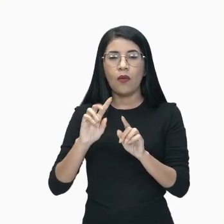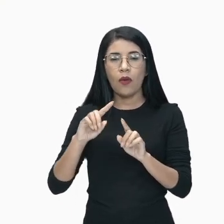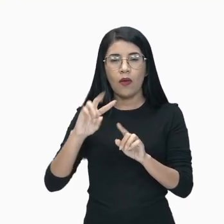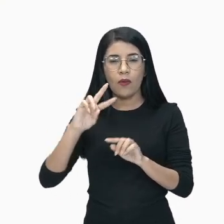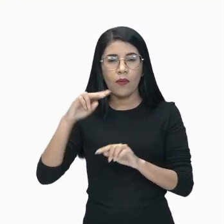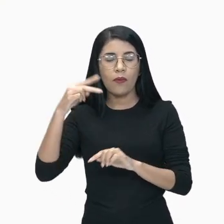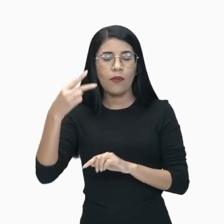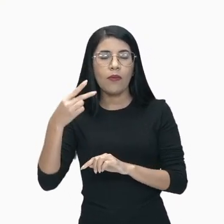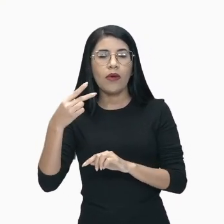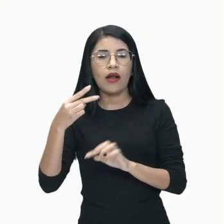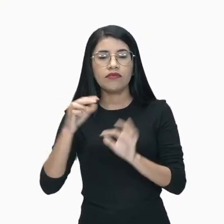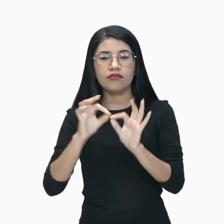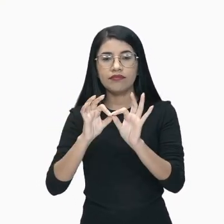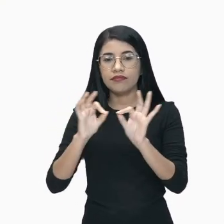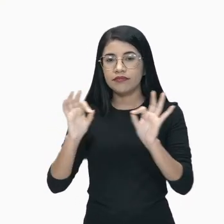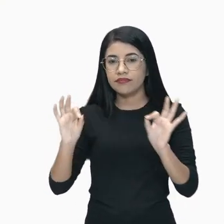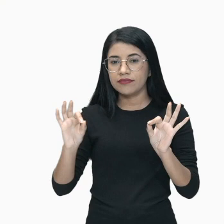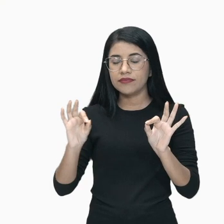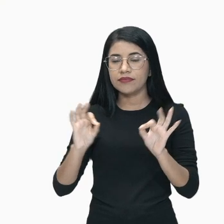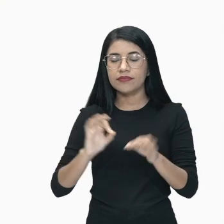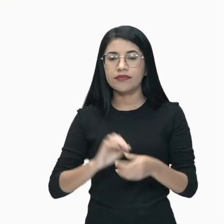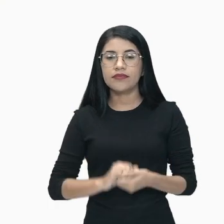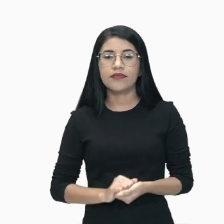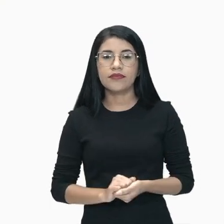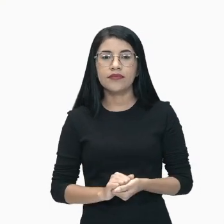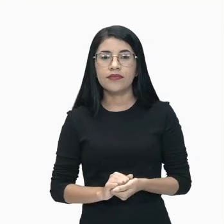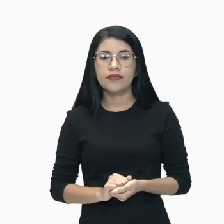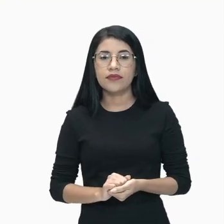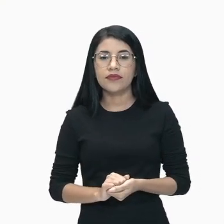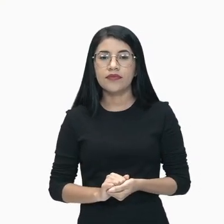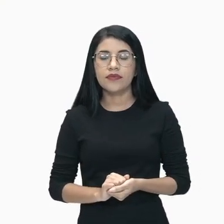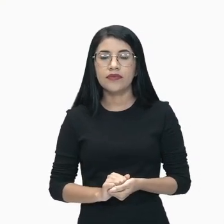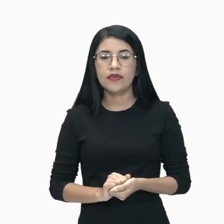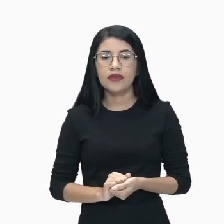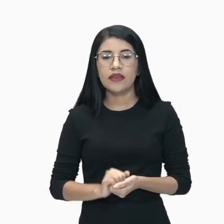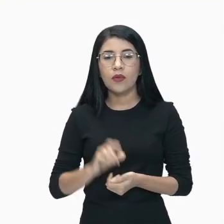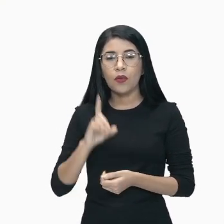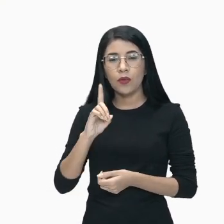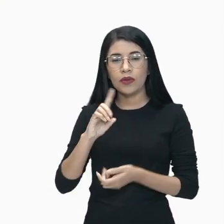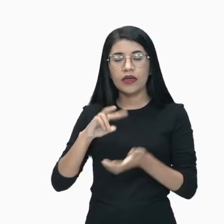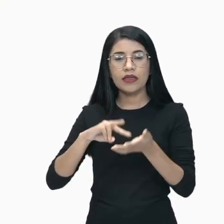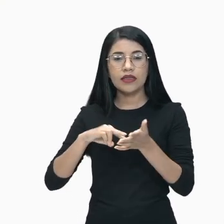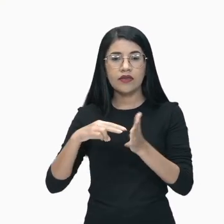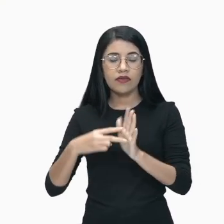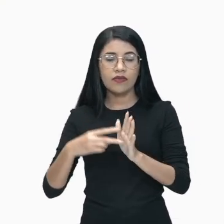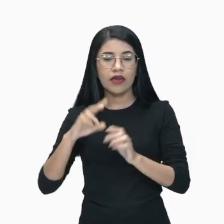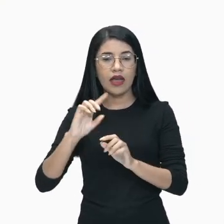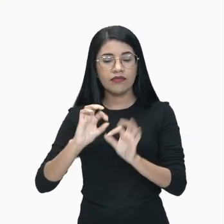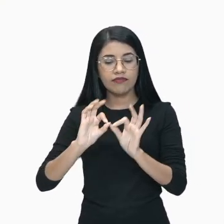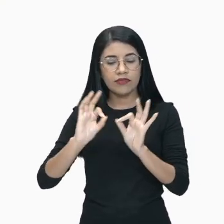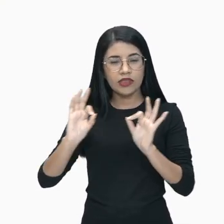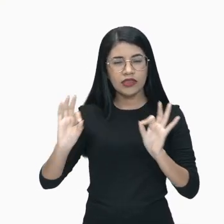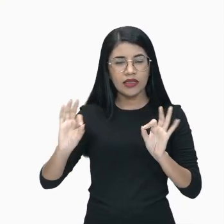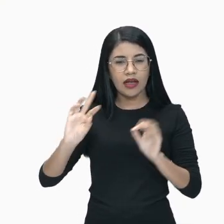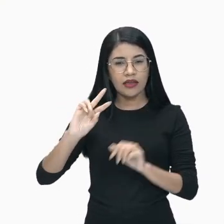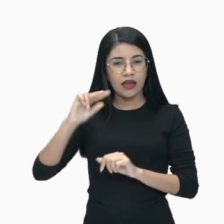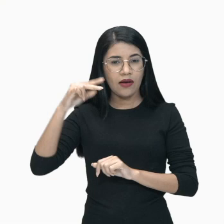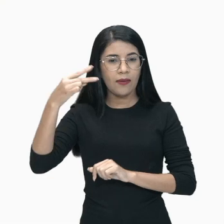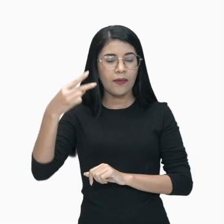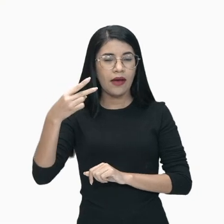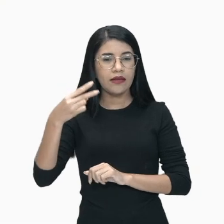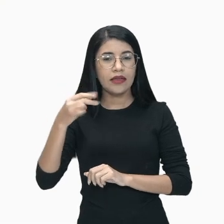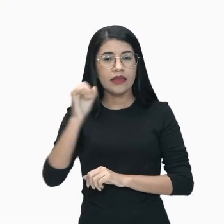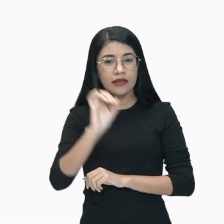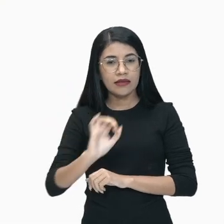que as separa. A distância é elevada aqui ao quadrado. Aqui no desenho nós podemos